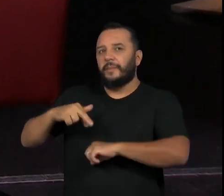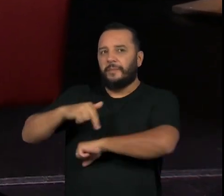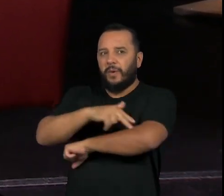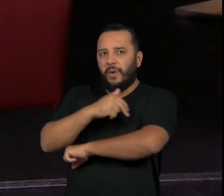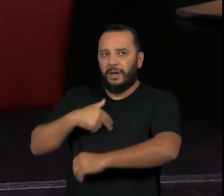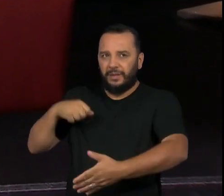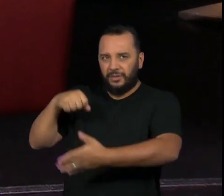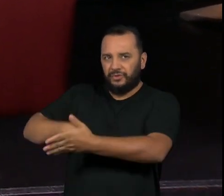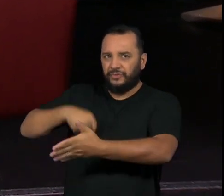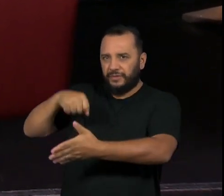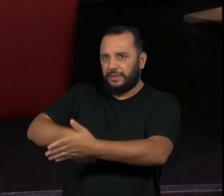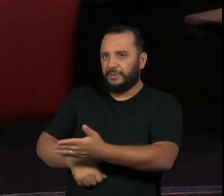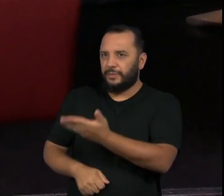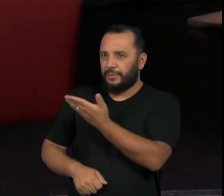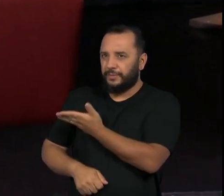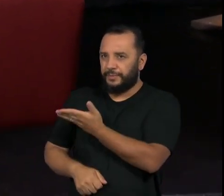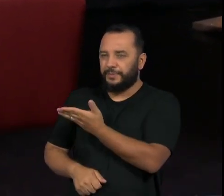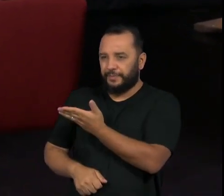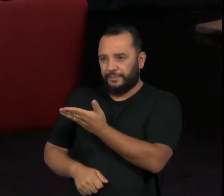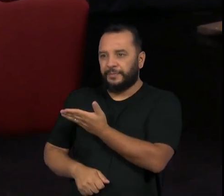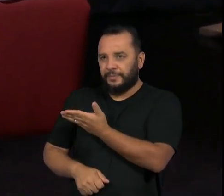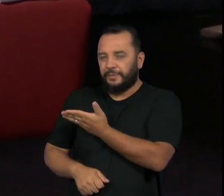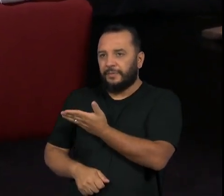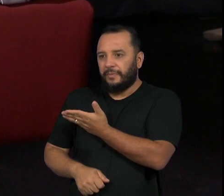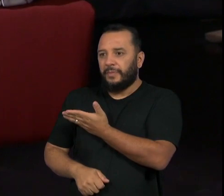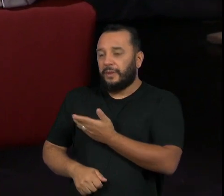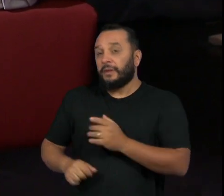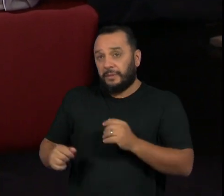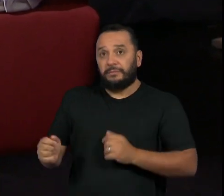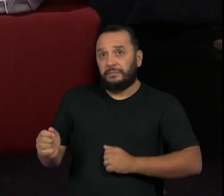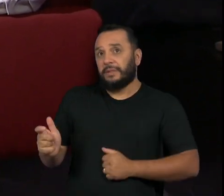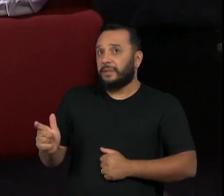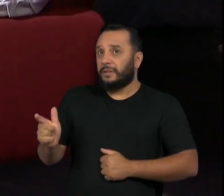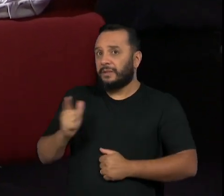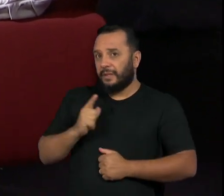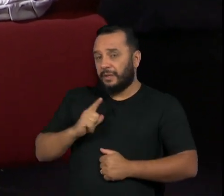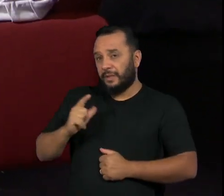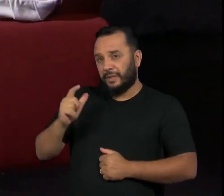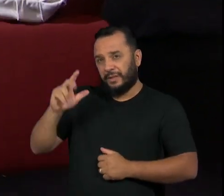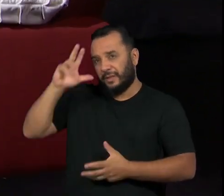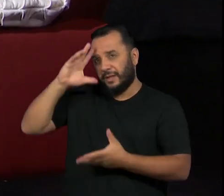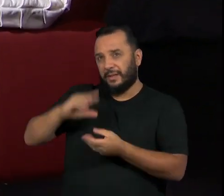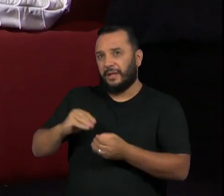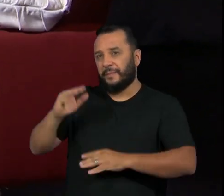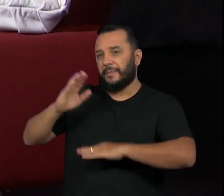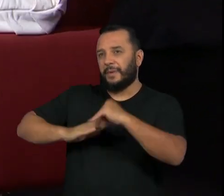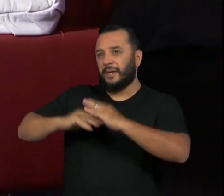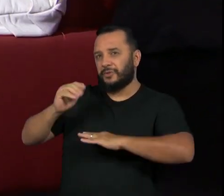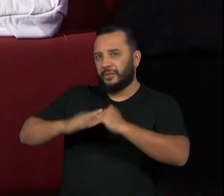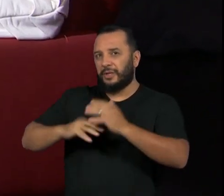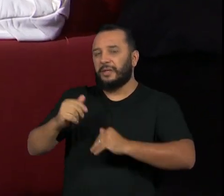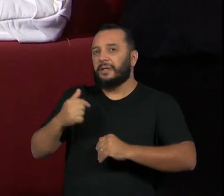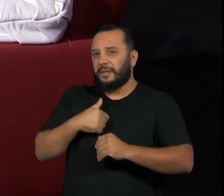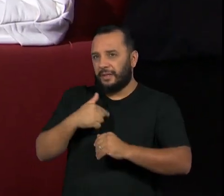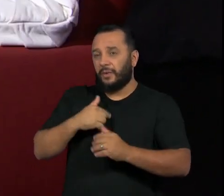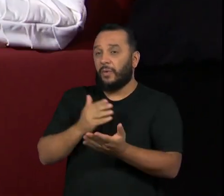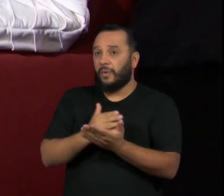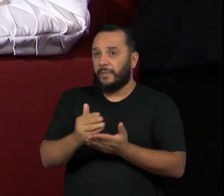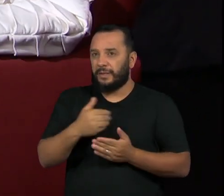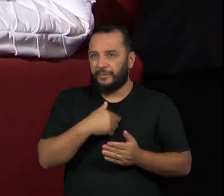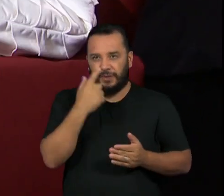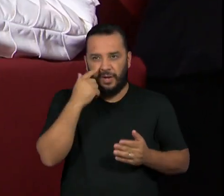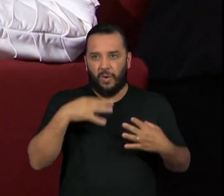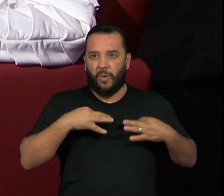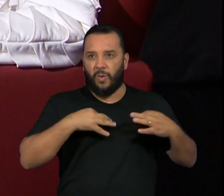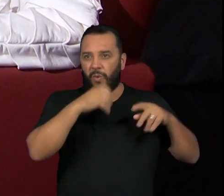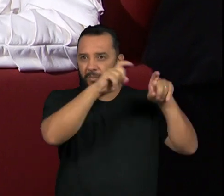na tese de doutorado, eu passo a compreender a partir da prática. Né? Primeiro eu começo a mexer no meu ateliê, eu